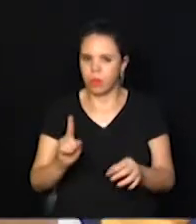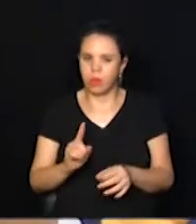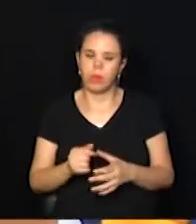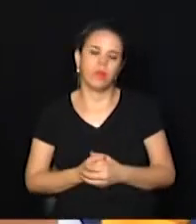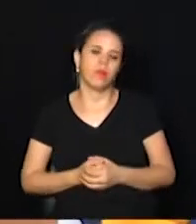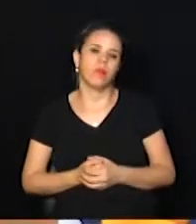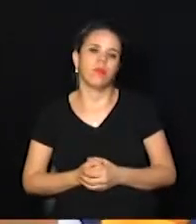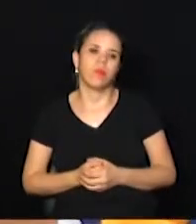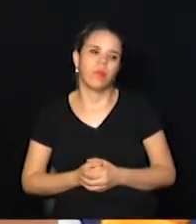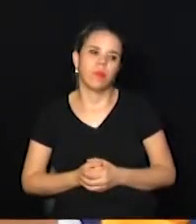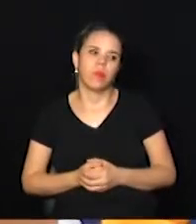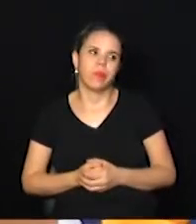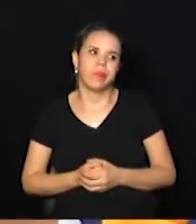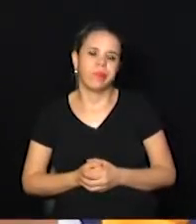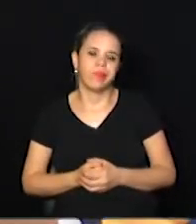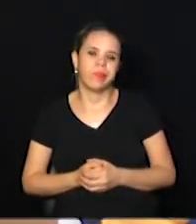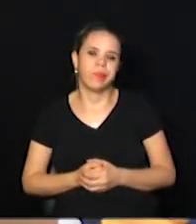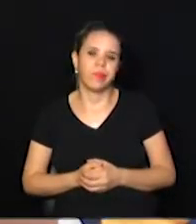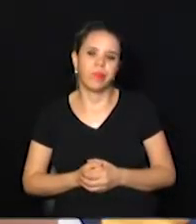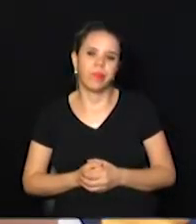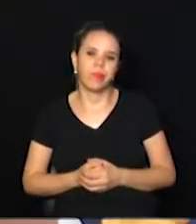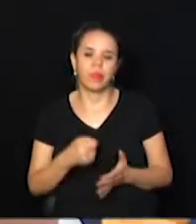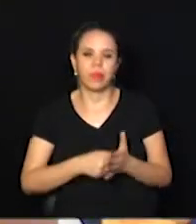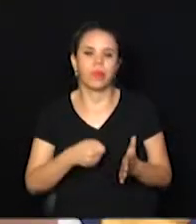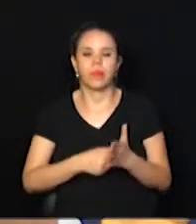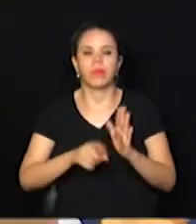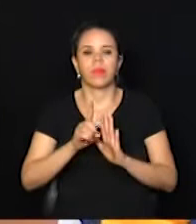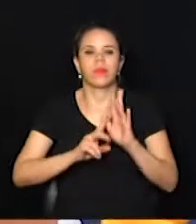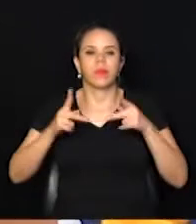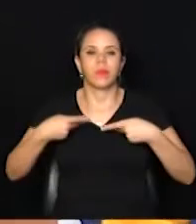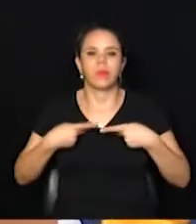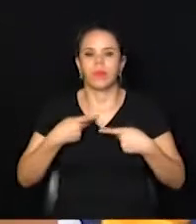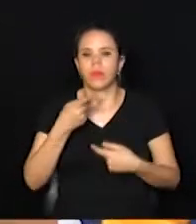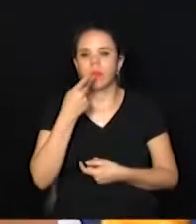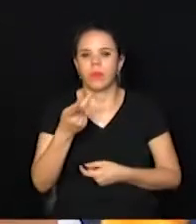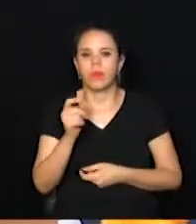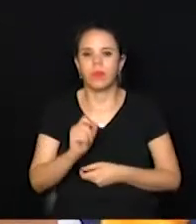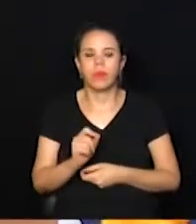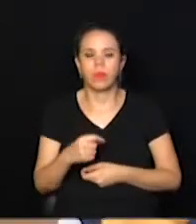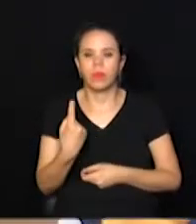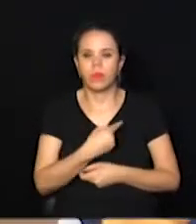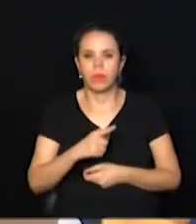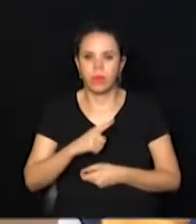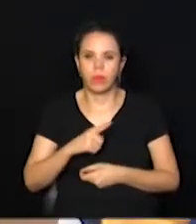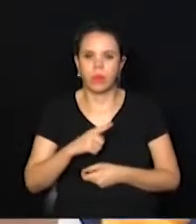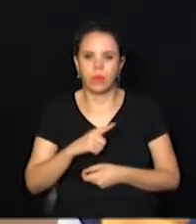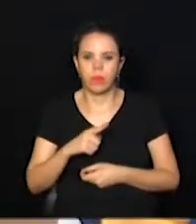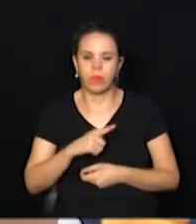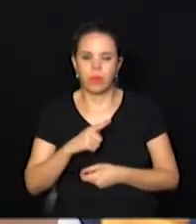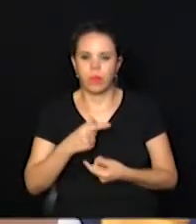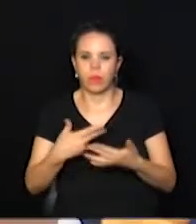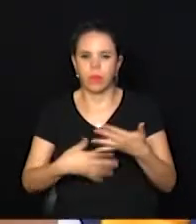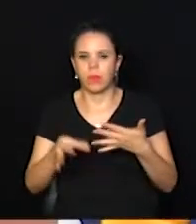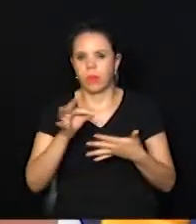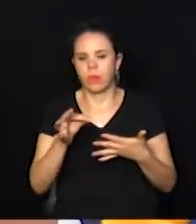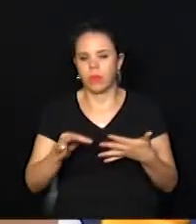é pequeno, e aqui, como militante de direitos humanos, não dá para deixar de dizer que nós tivemos várias questões